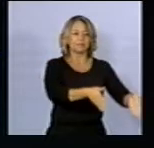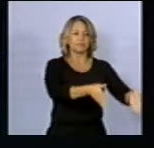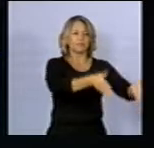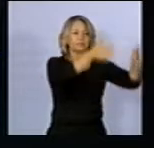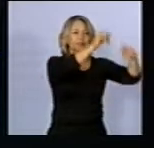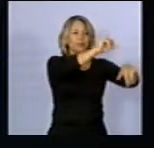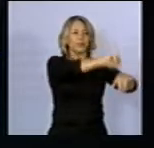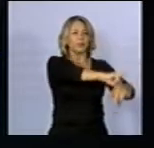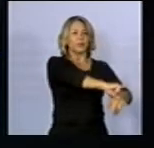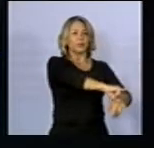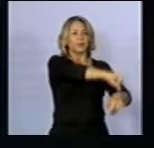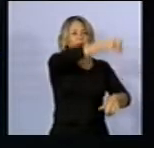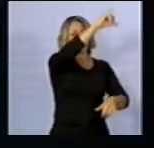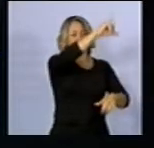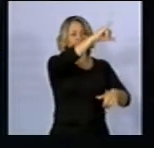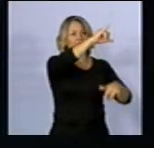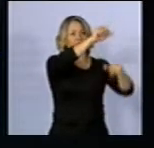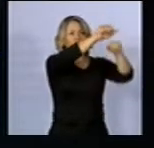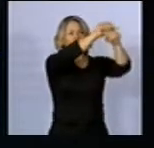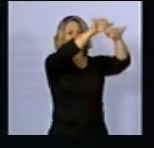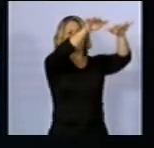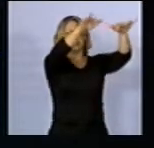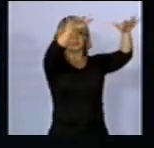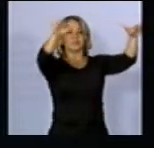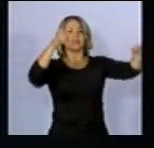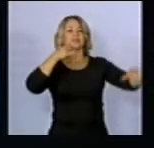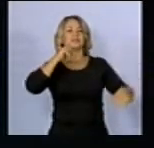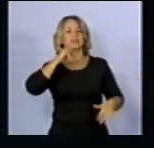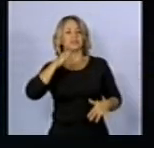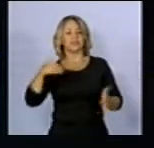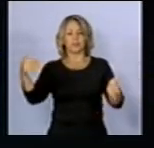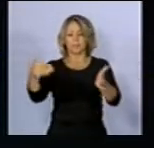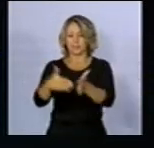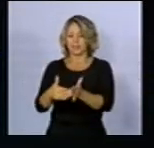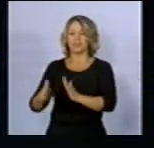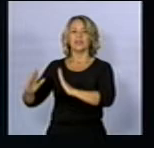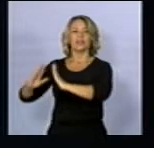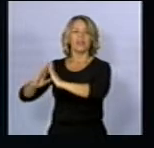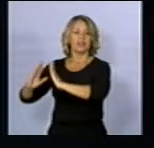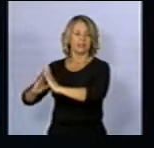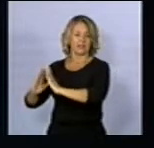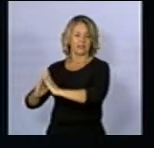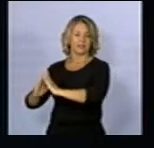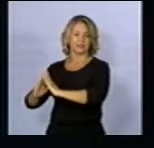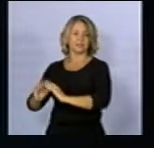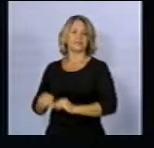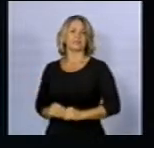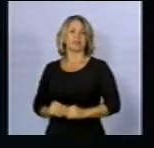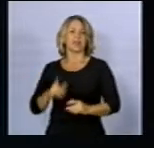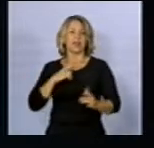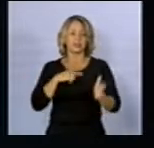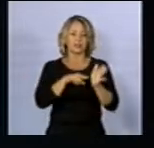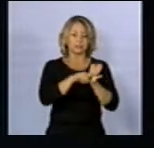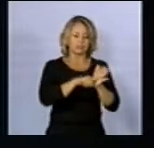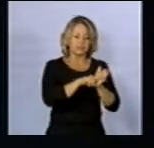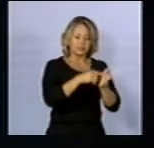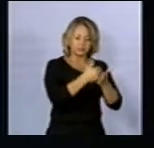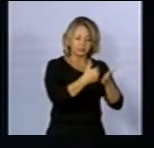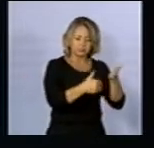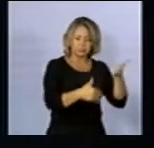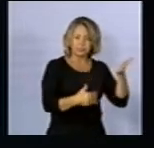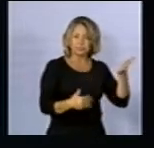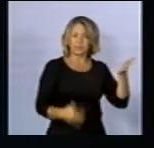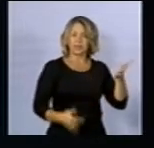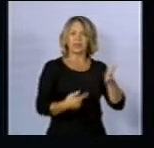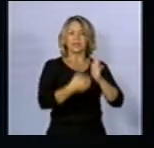de exposição a campos magnéticos a essa residência. Aqui nós temos nessa croqui uma linha de transmissão e um